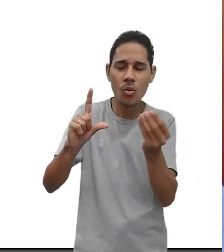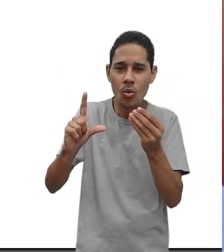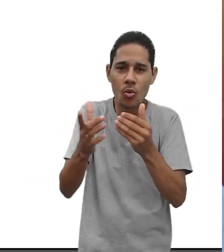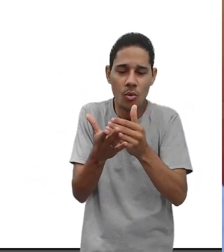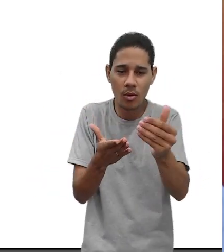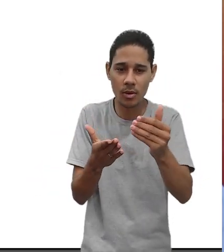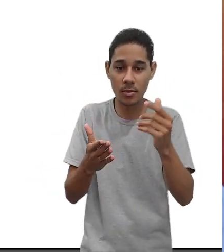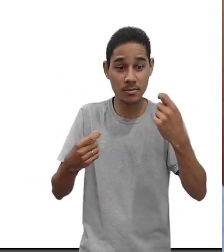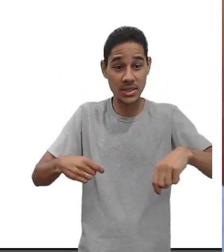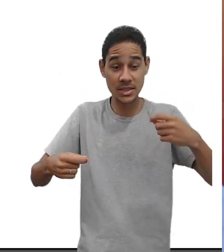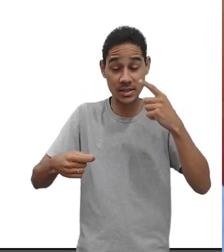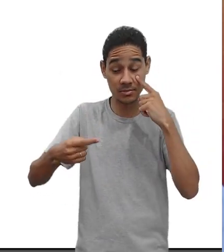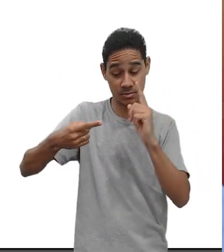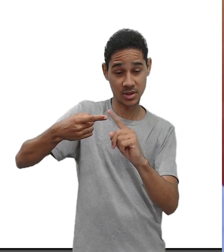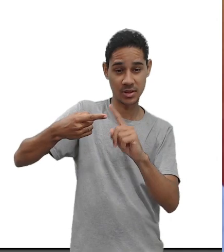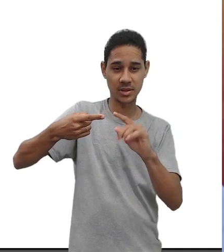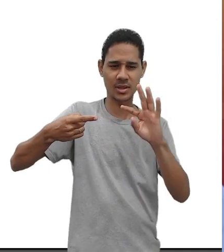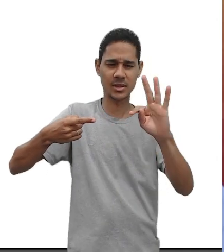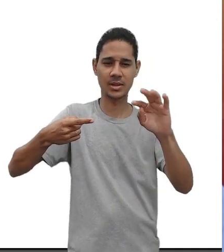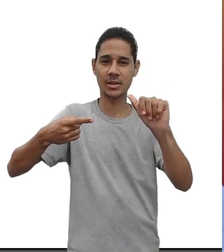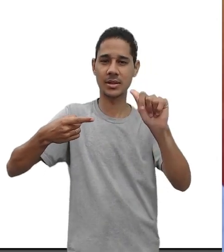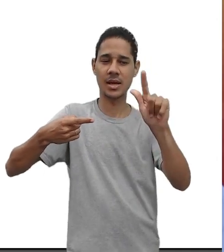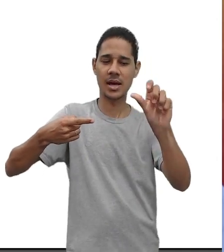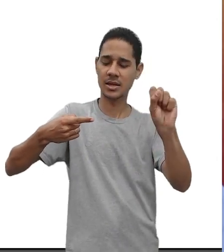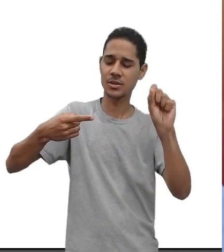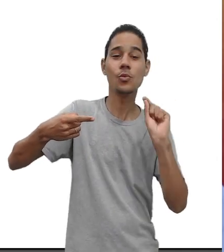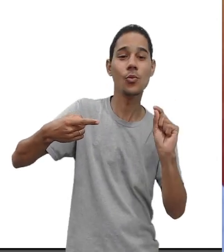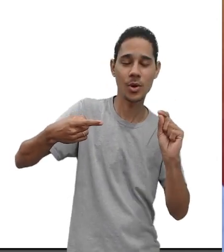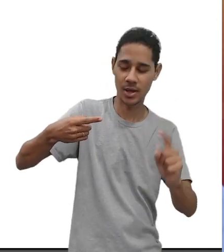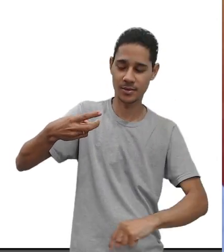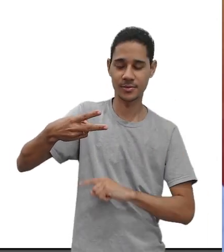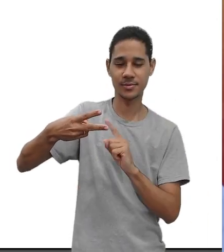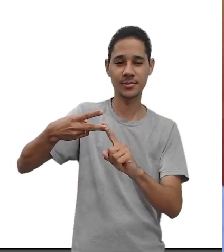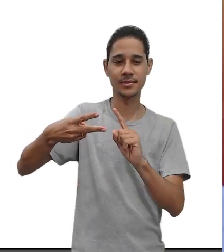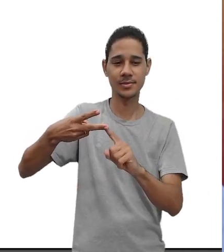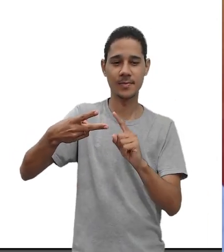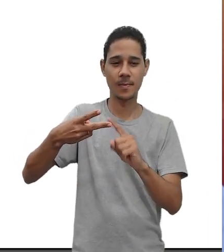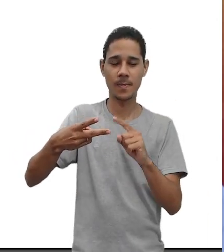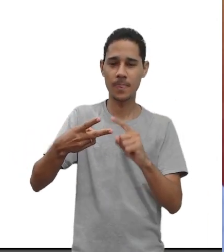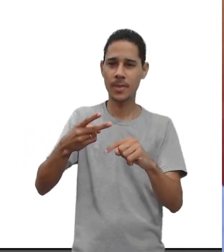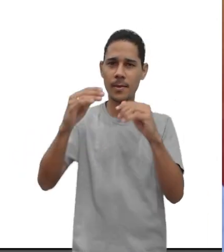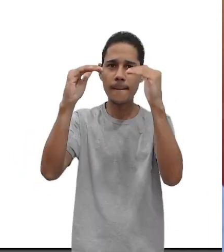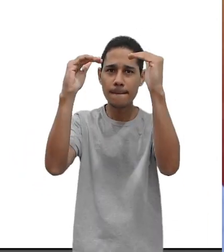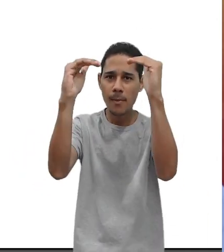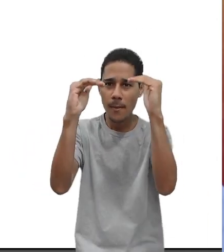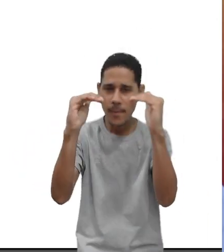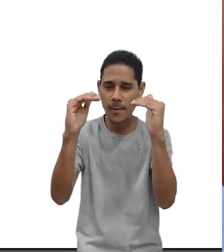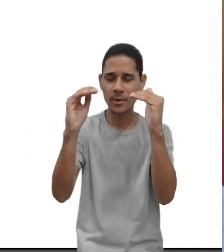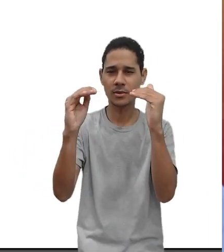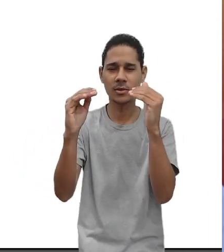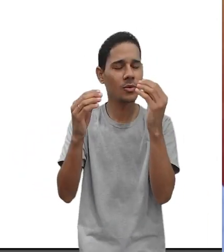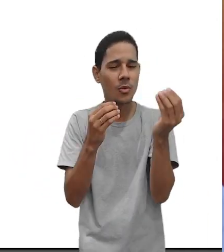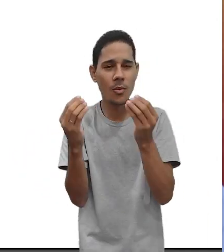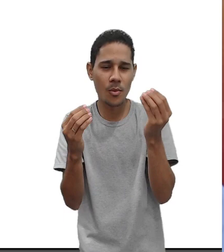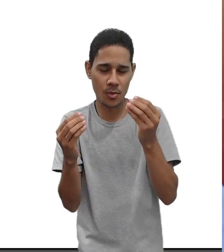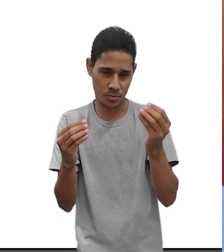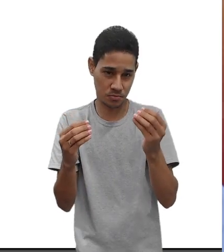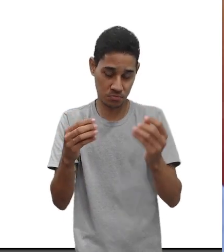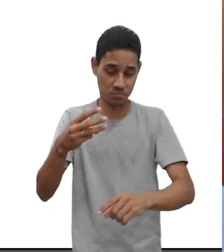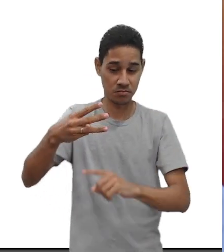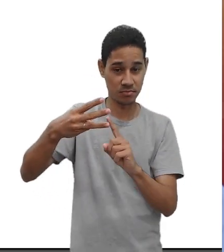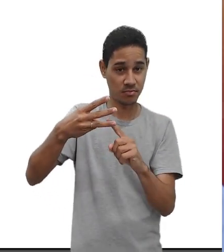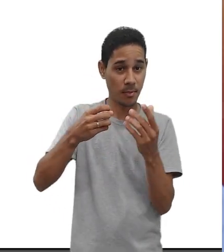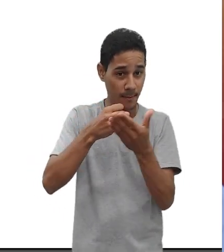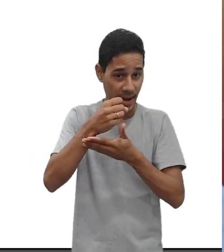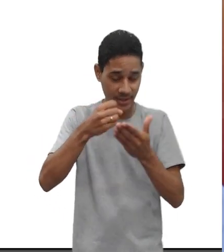precisa saber o que são tags, a gente precisa definir a estrutura básica do HTML, certo? E